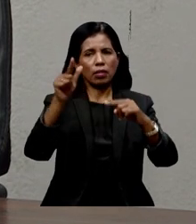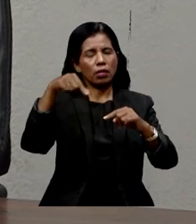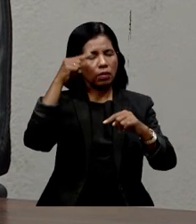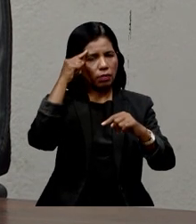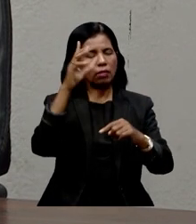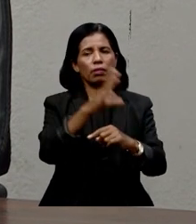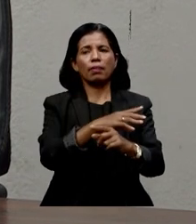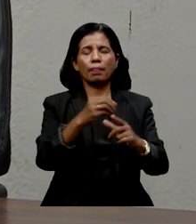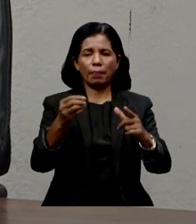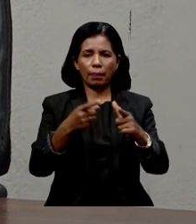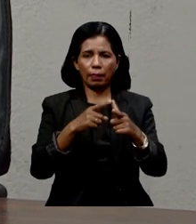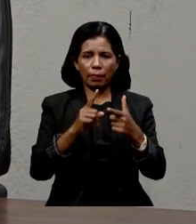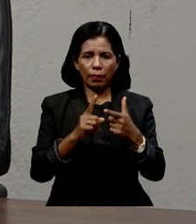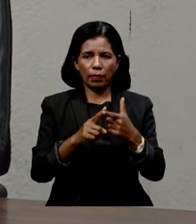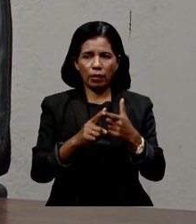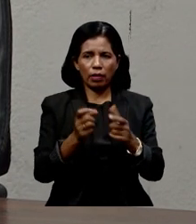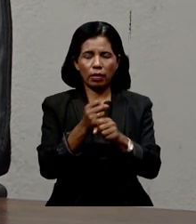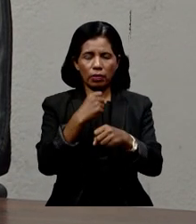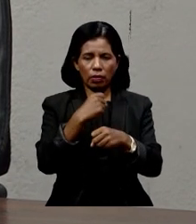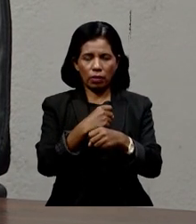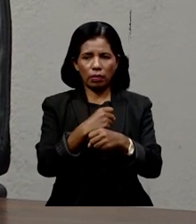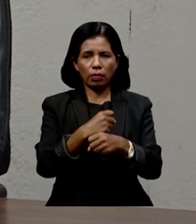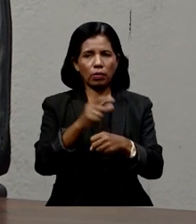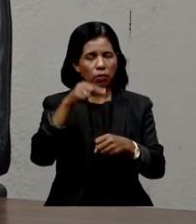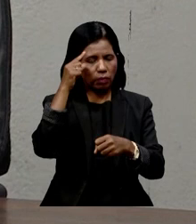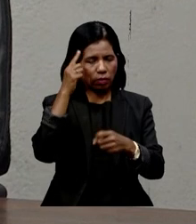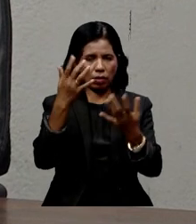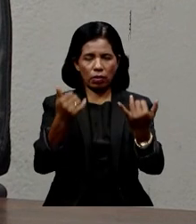governo atual, Lihusi,